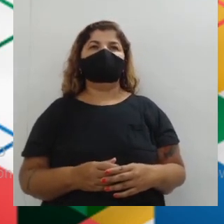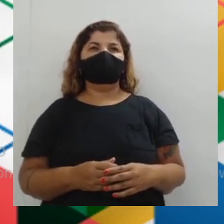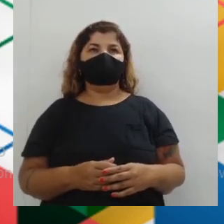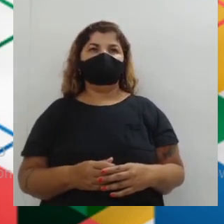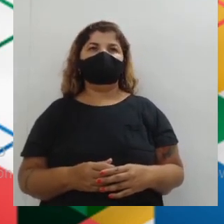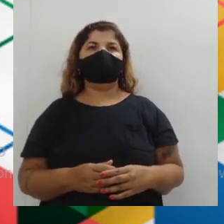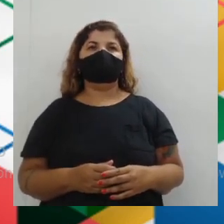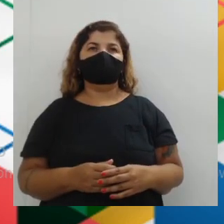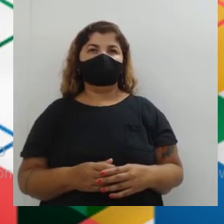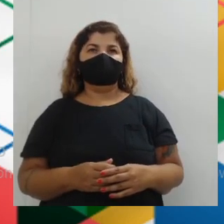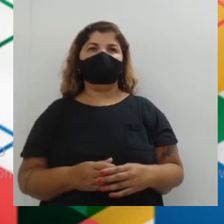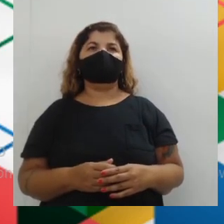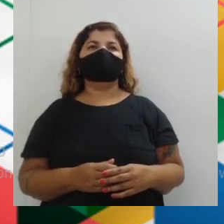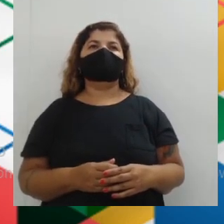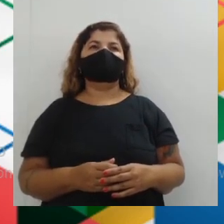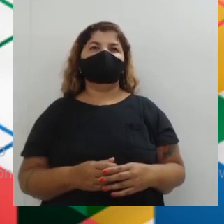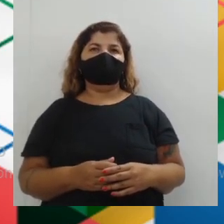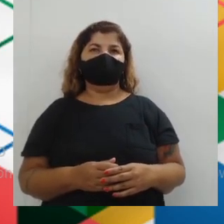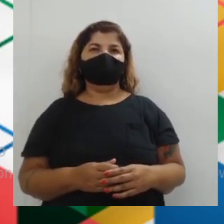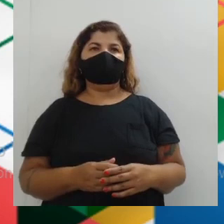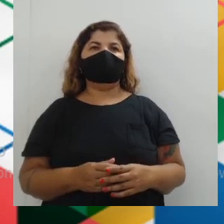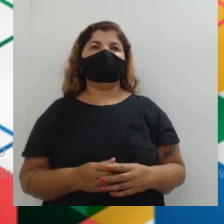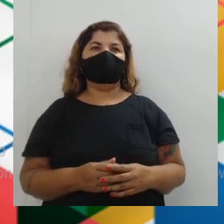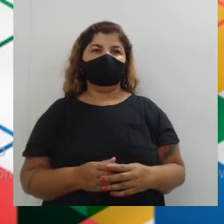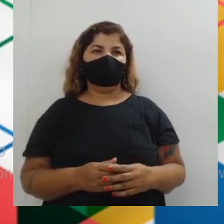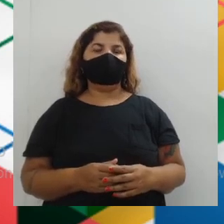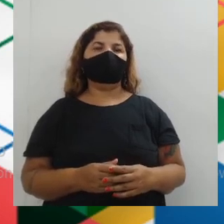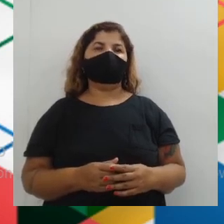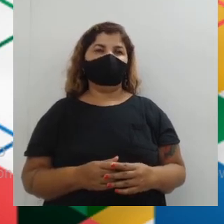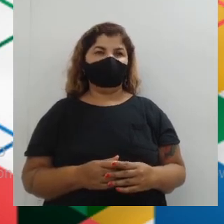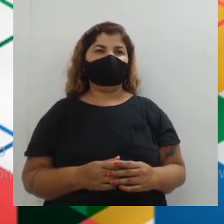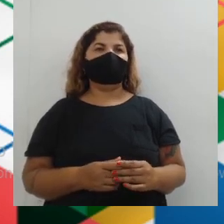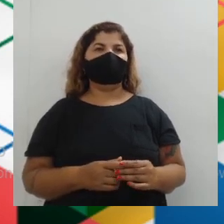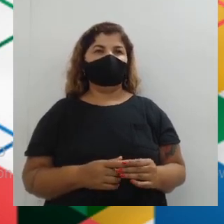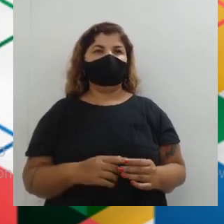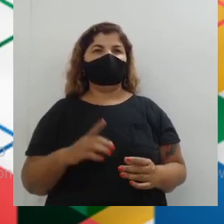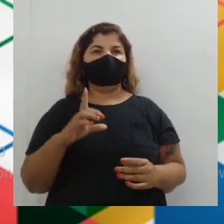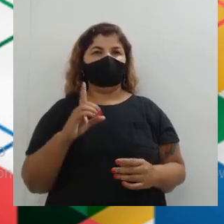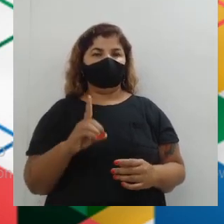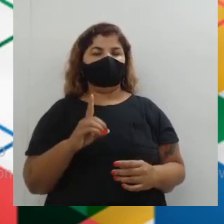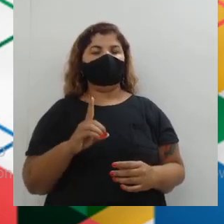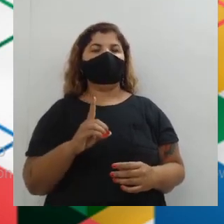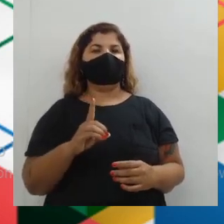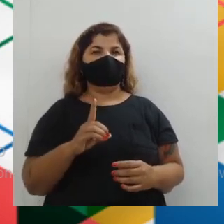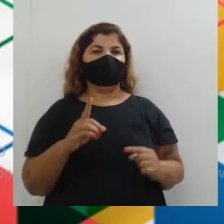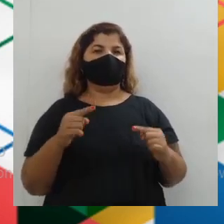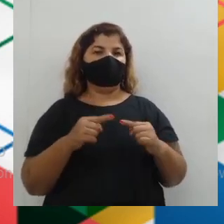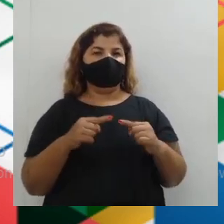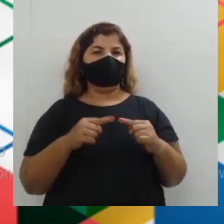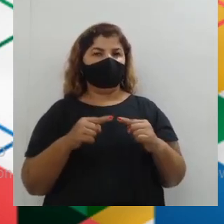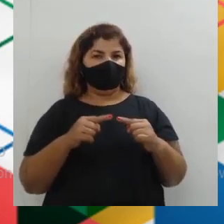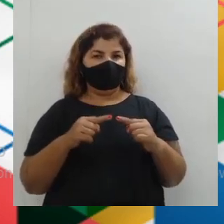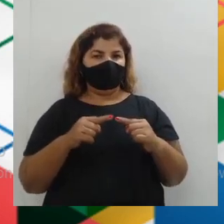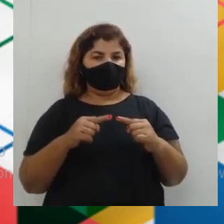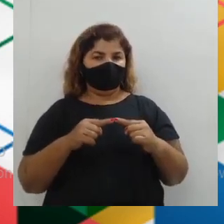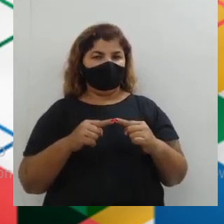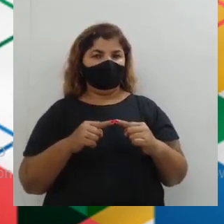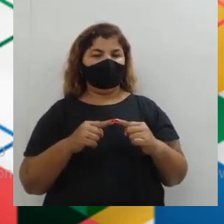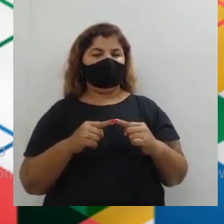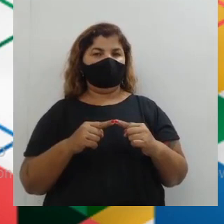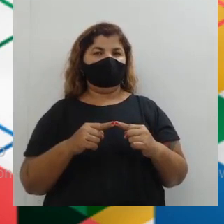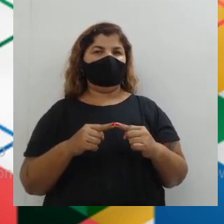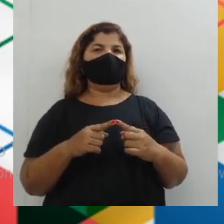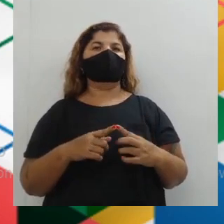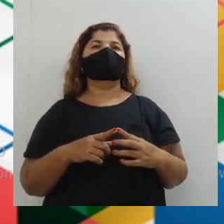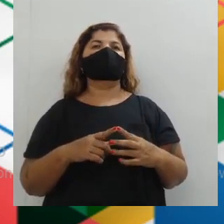letra D de dado. Né? Lima, Barreto, Euclides da Cunha e Monteiro Lobato. Ele